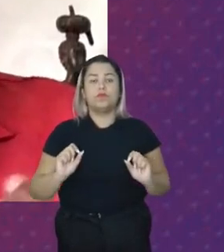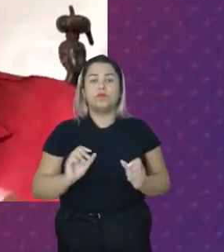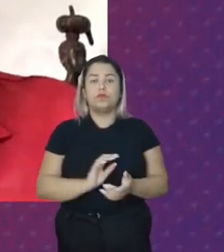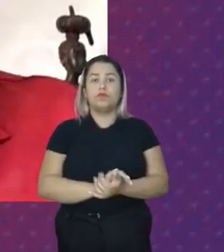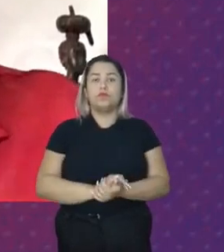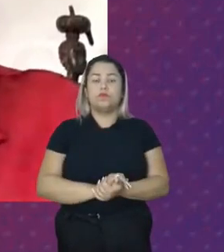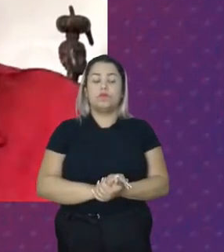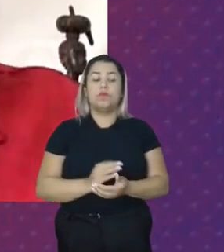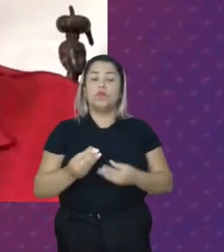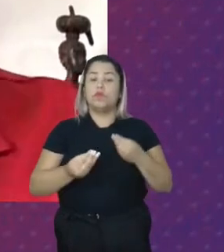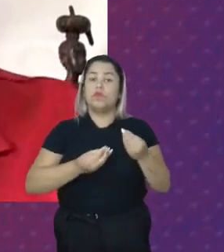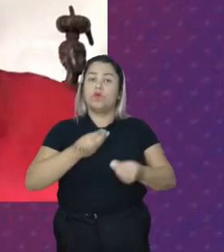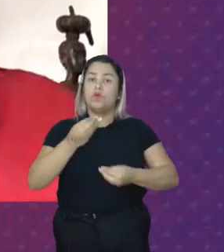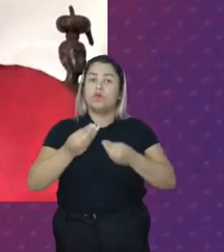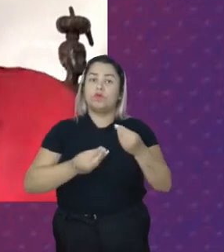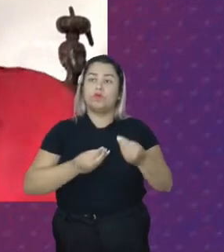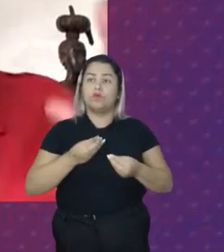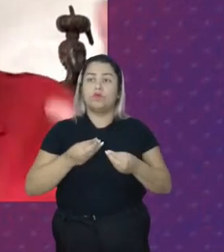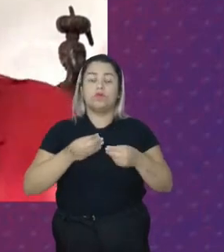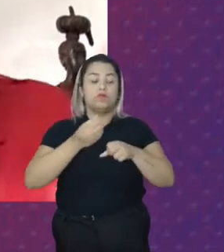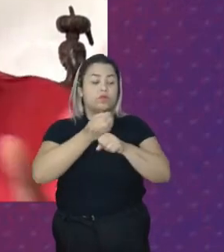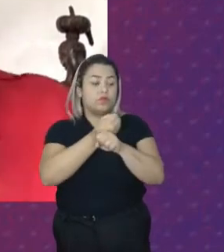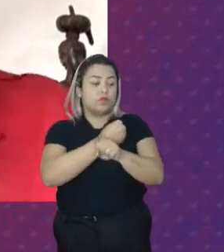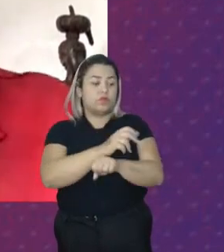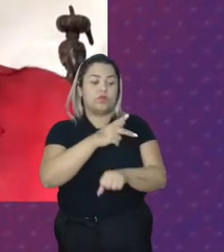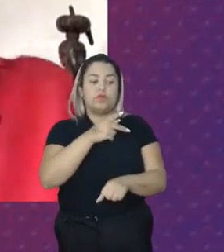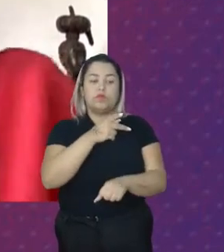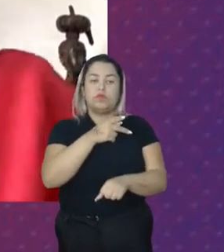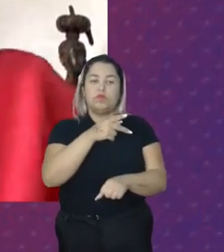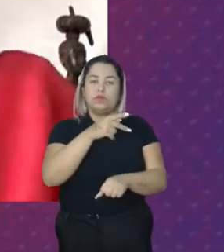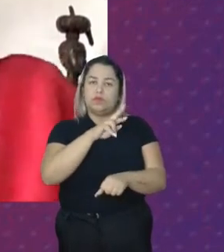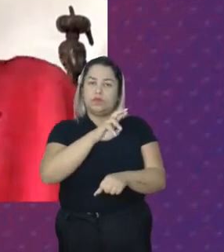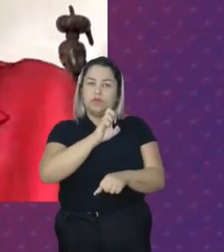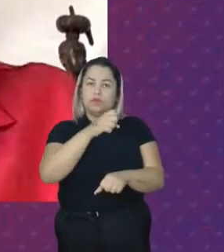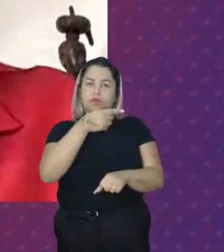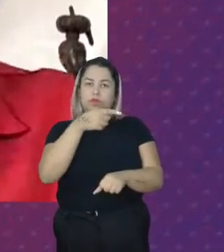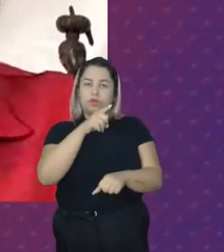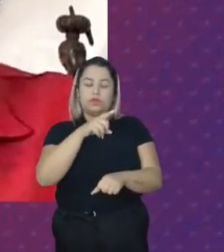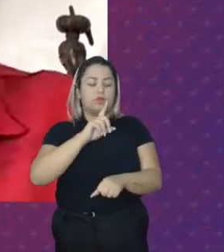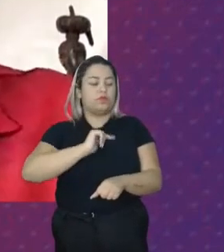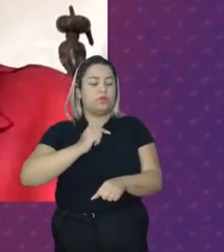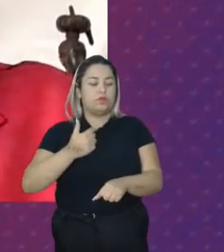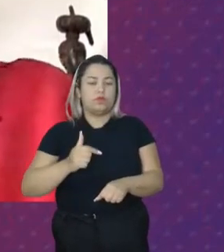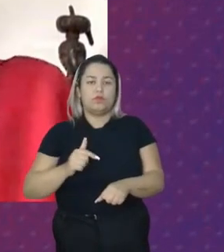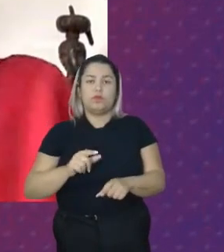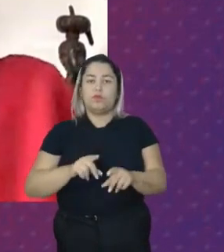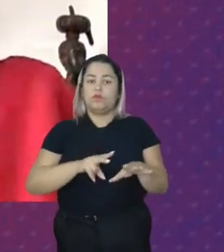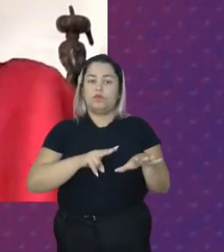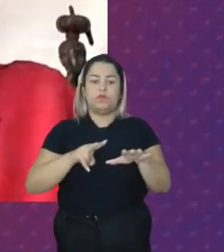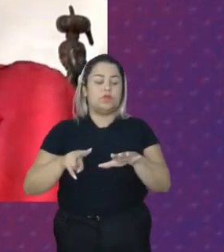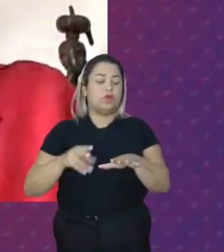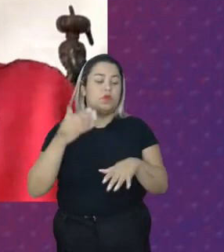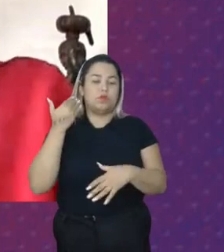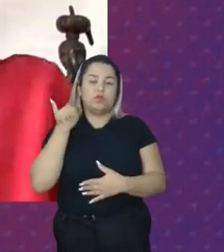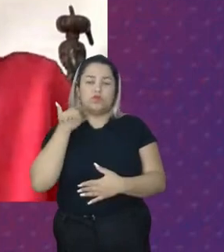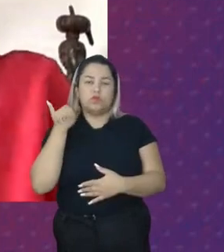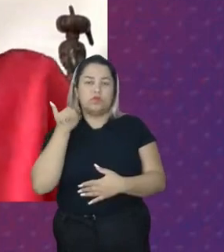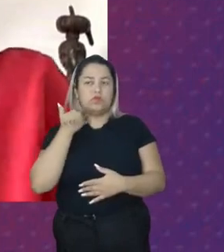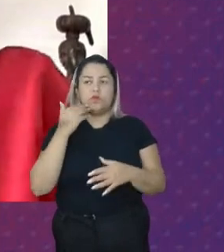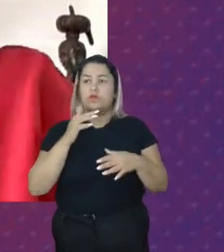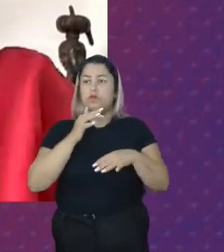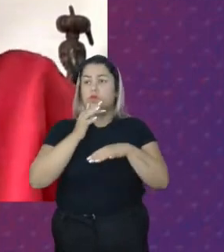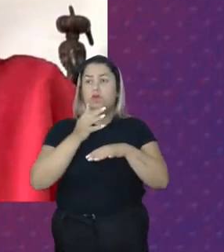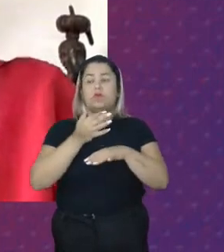Como Pré-escrabas Vamos assim dizer Por quê? Não tinha Distância semanal Não tinha Férias